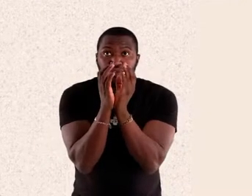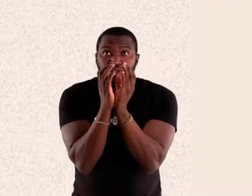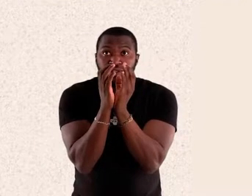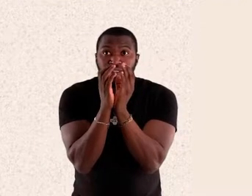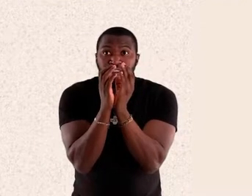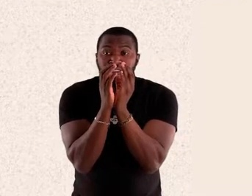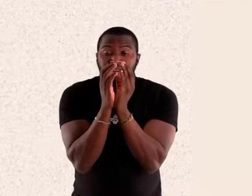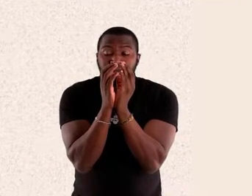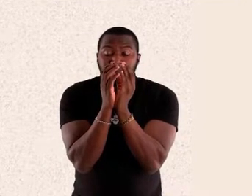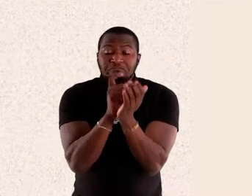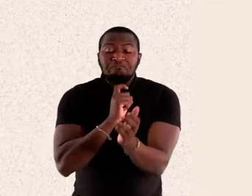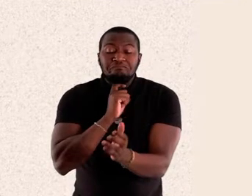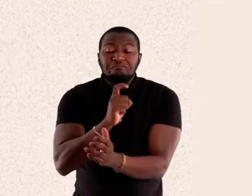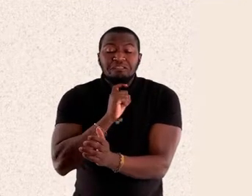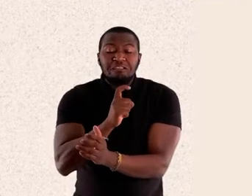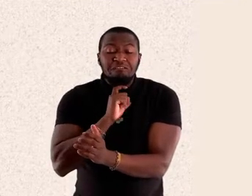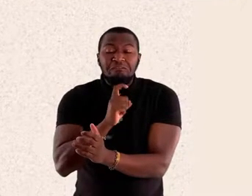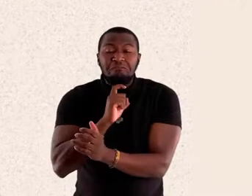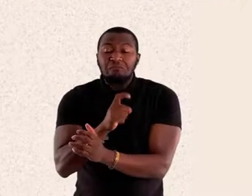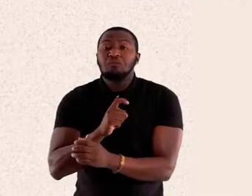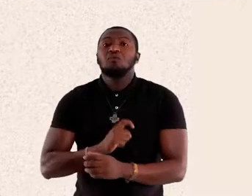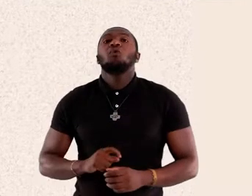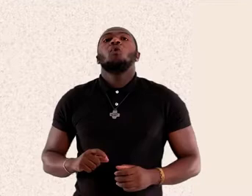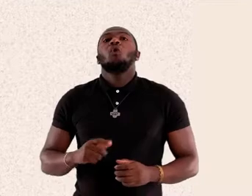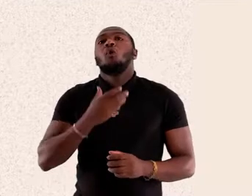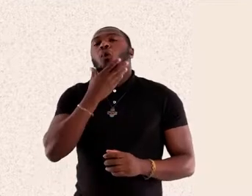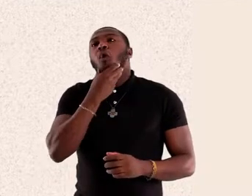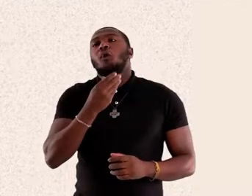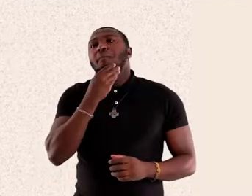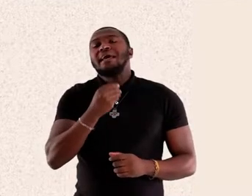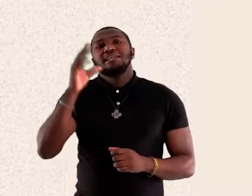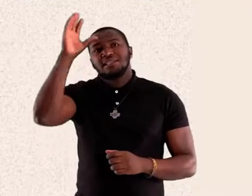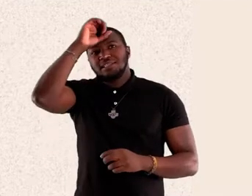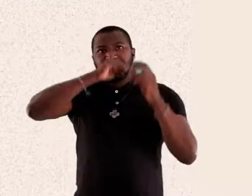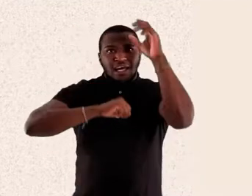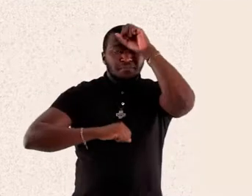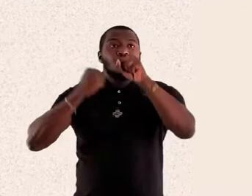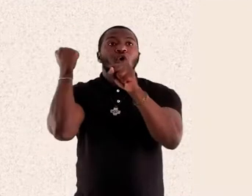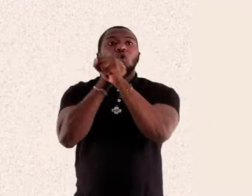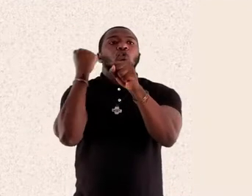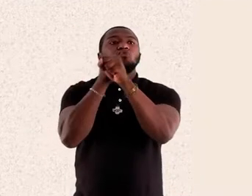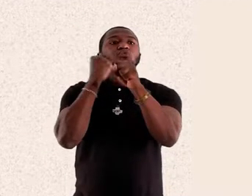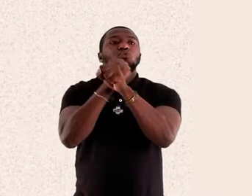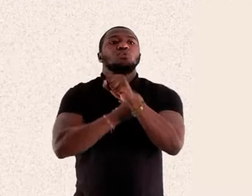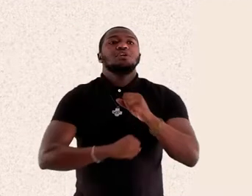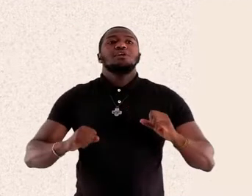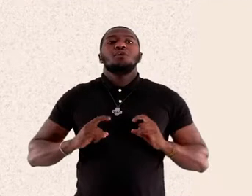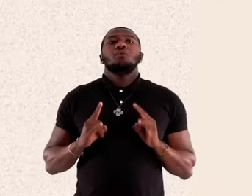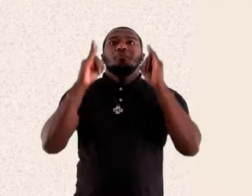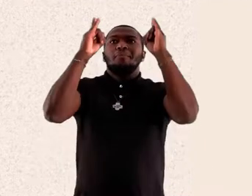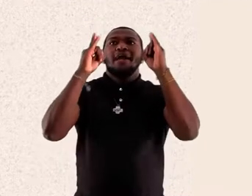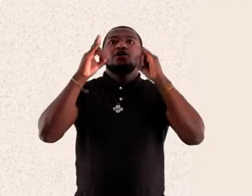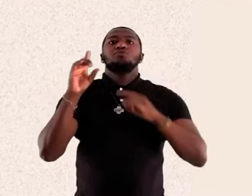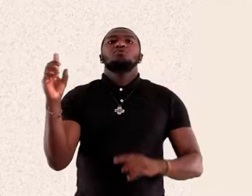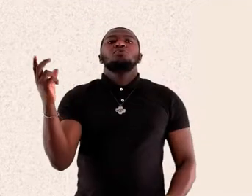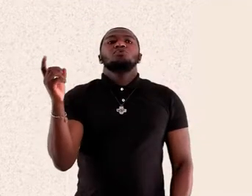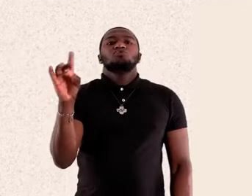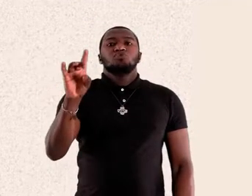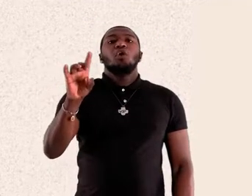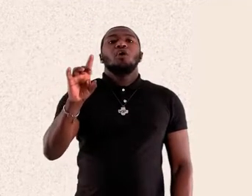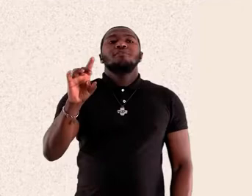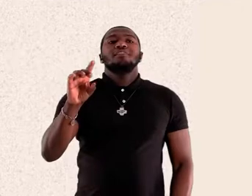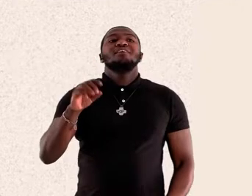sabe sozinho construir uma catedral construir um avião fazer uma ferramenta nenhum homem